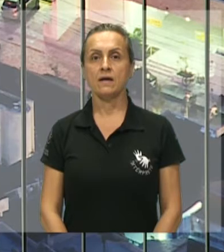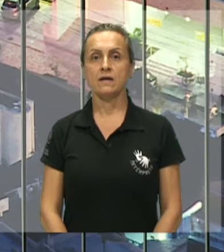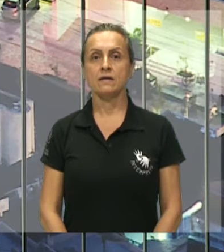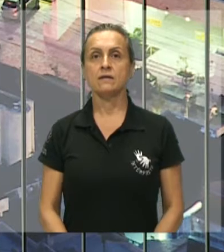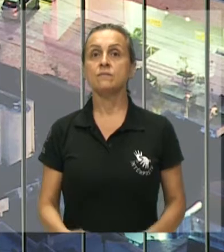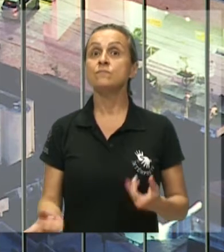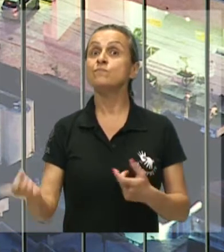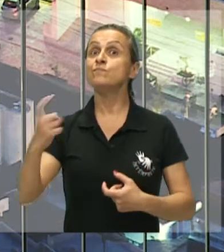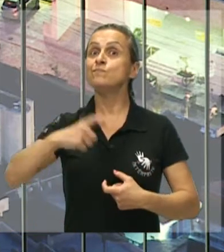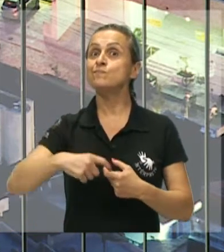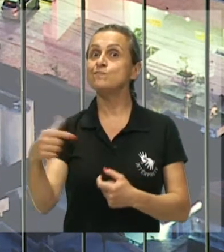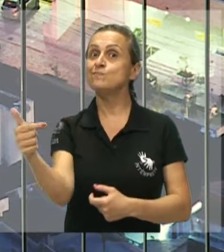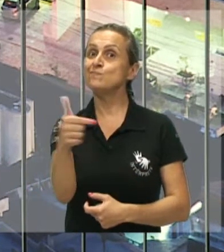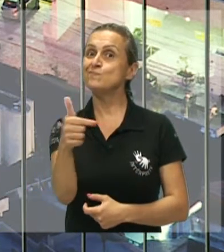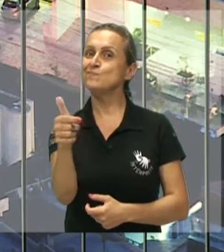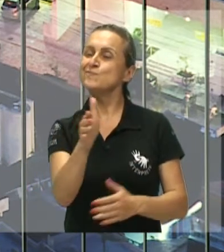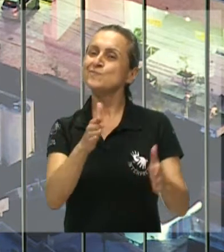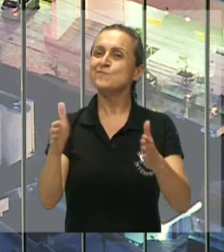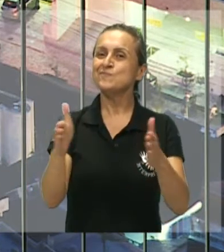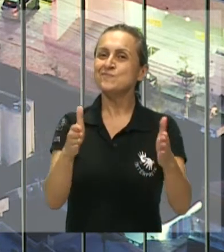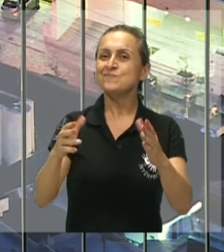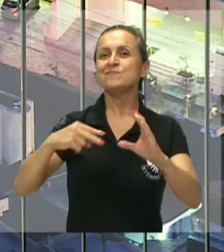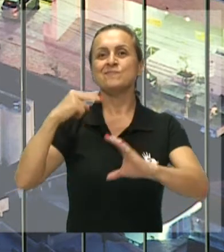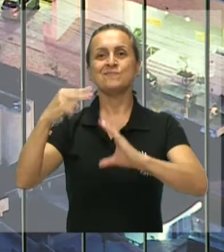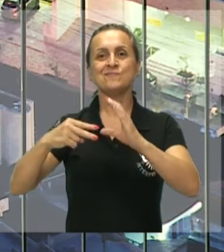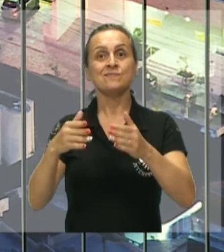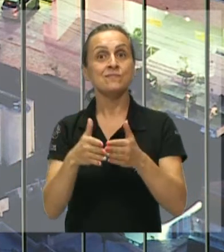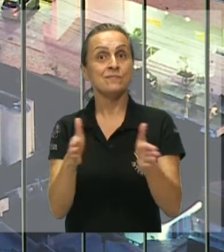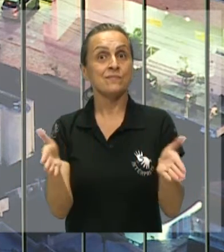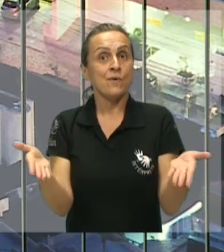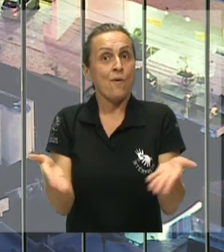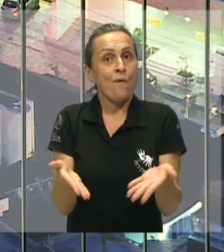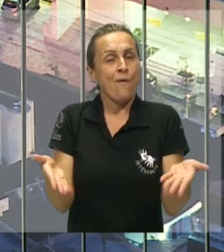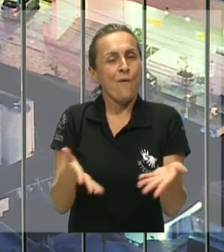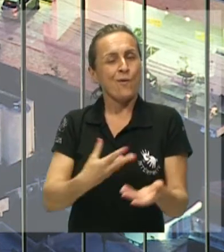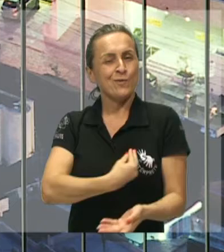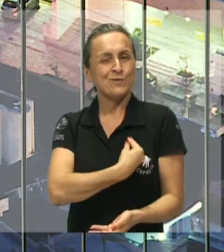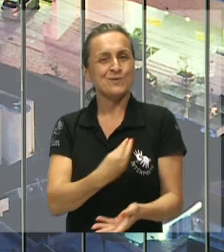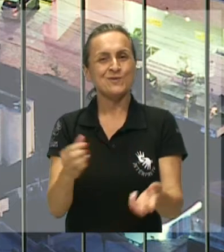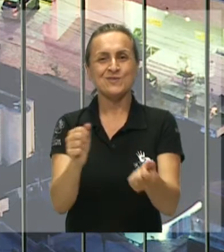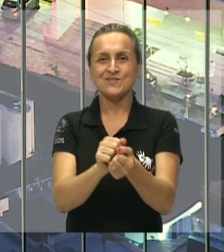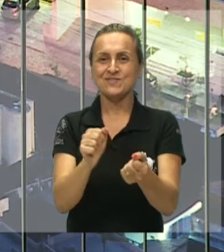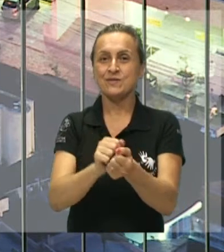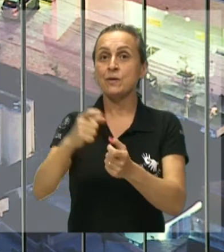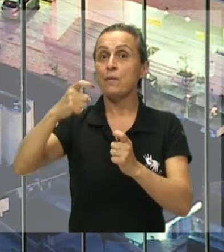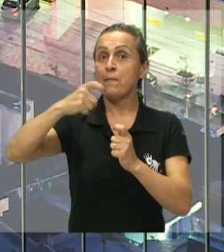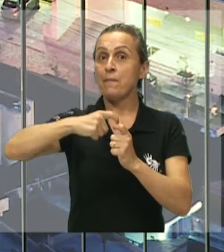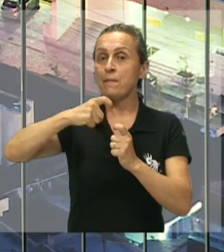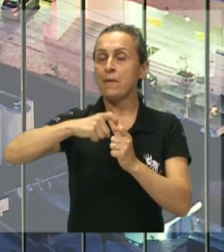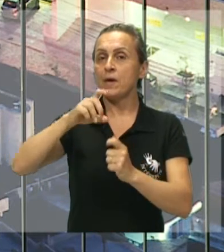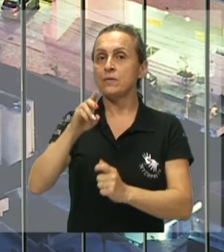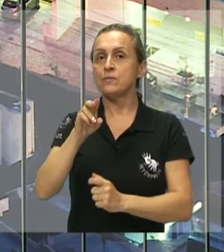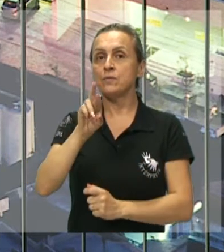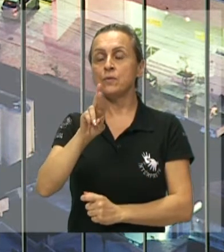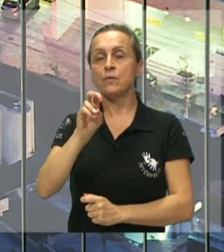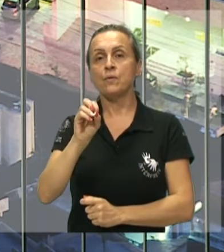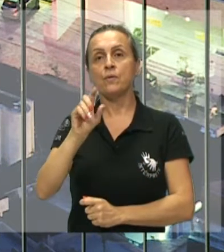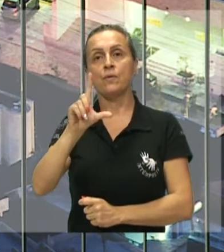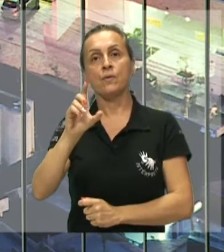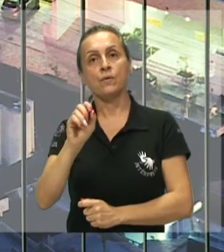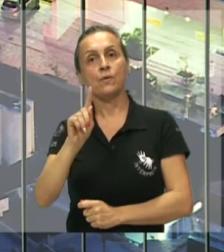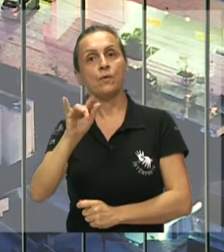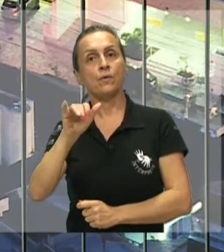Voltamos com a segunda parte do Câmara Aberta. Hoje está conosco o médico urologista da Rede Municipal de